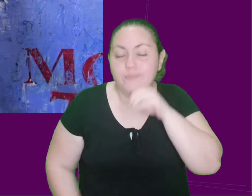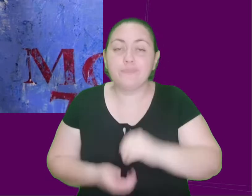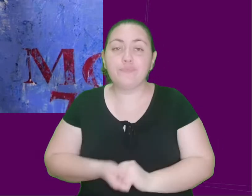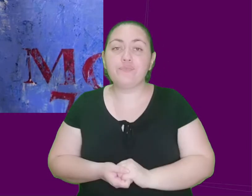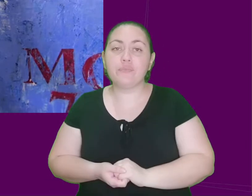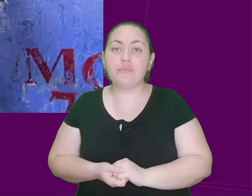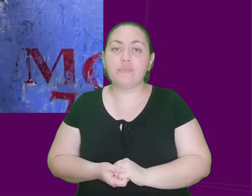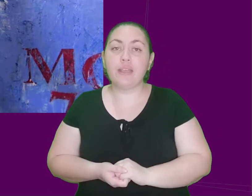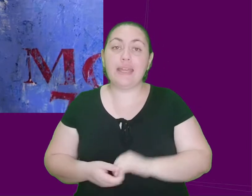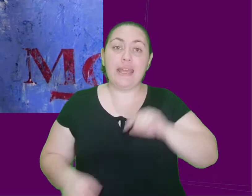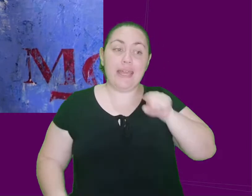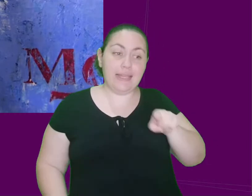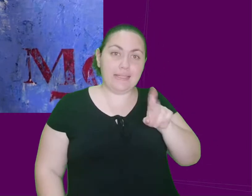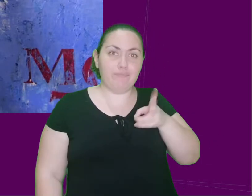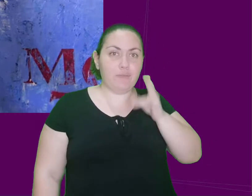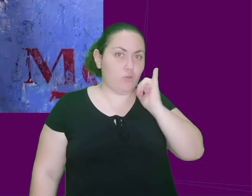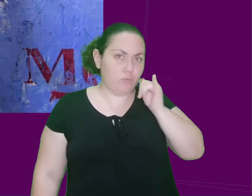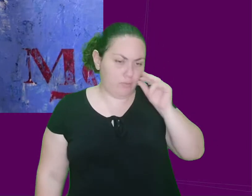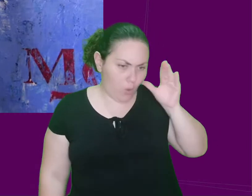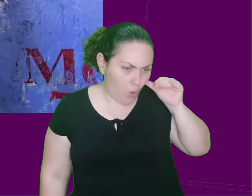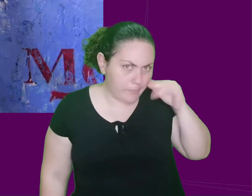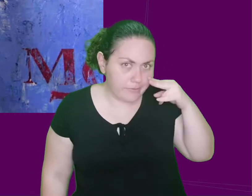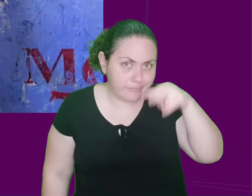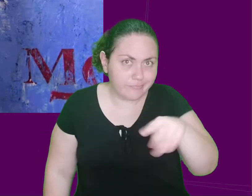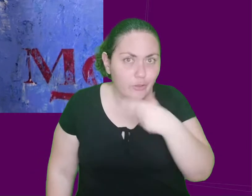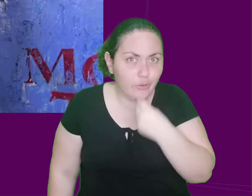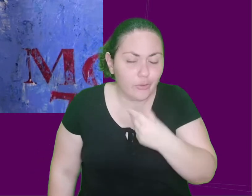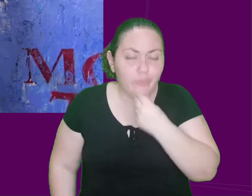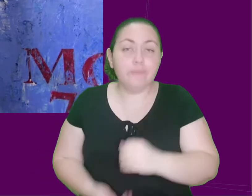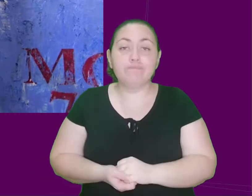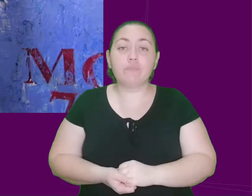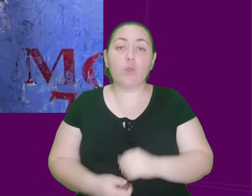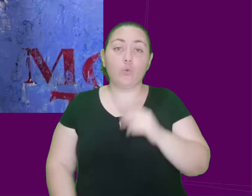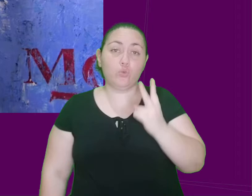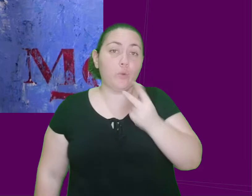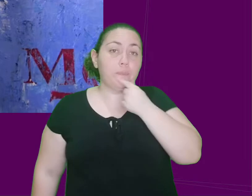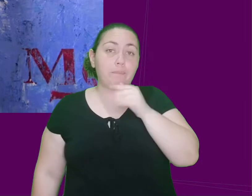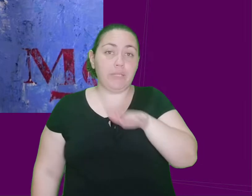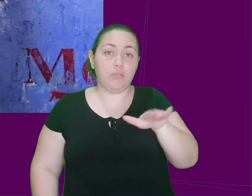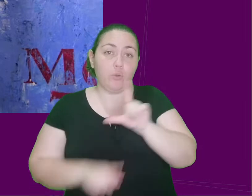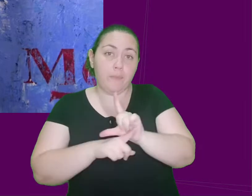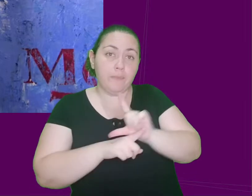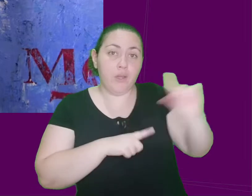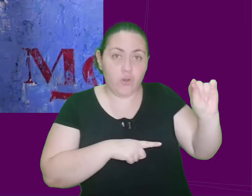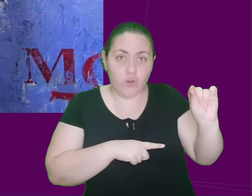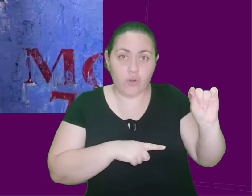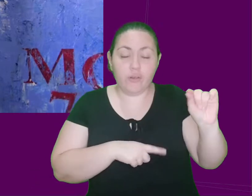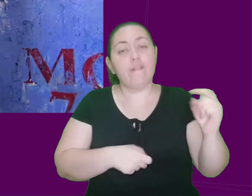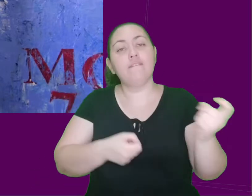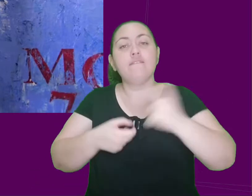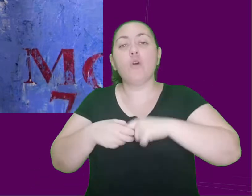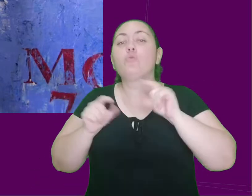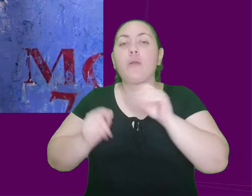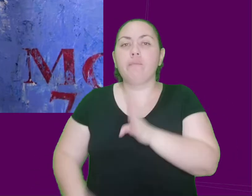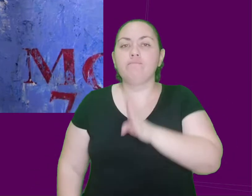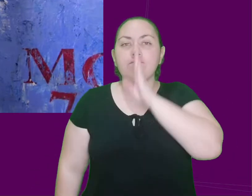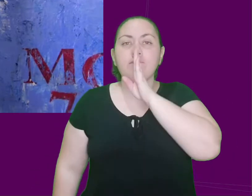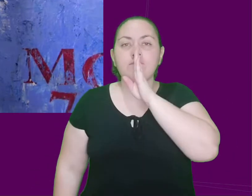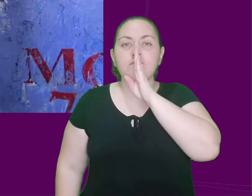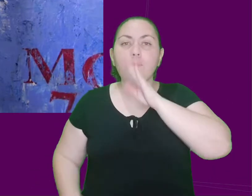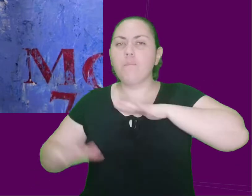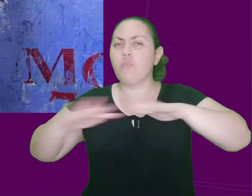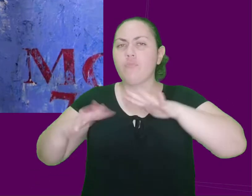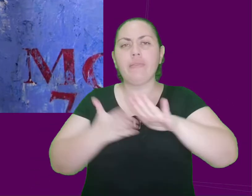esse observador, que vê esse homem. Quando os dois garotos são retirados do cenário, a imobilidade